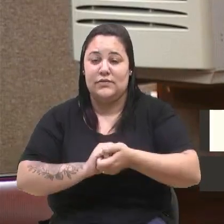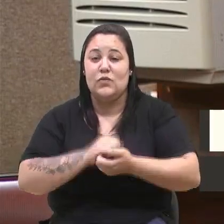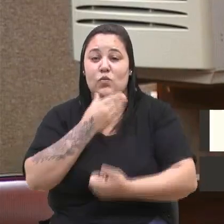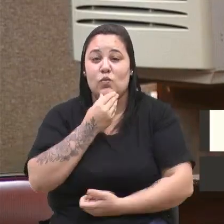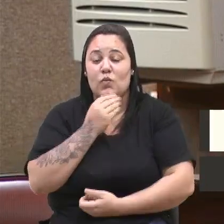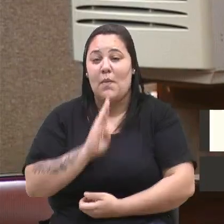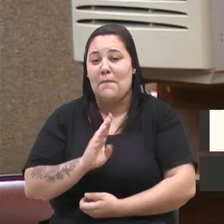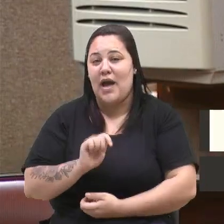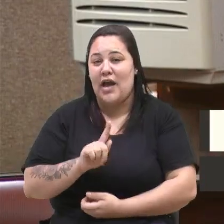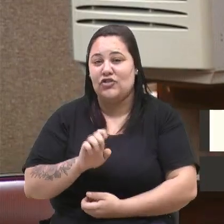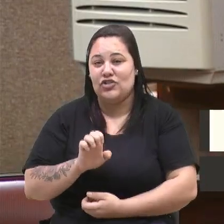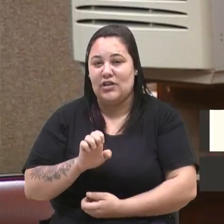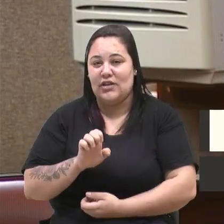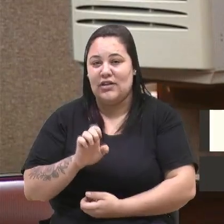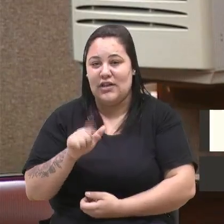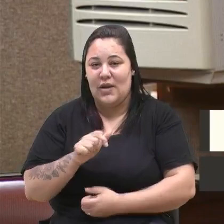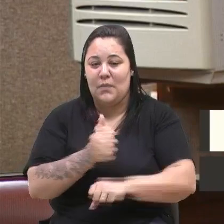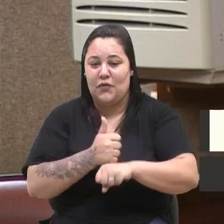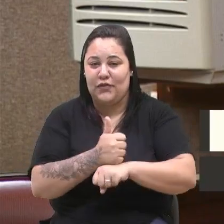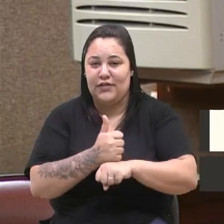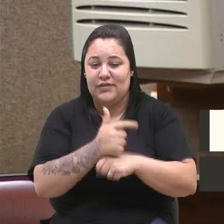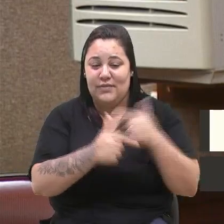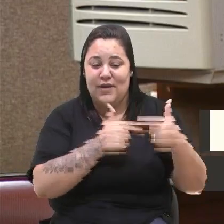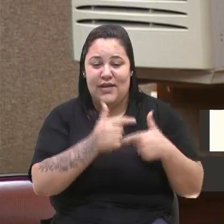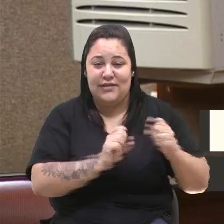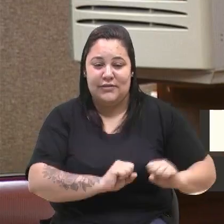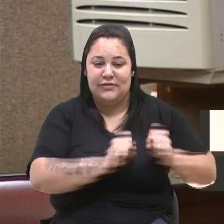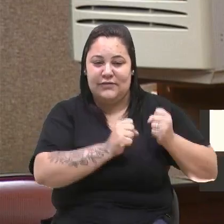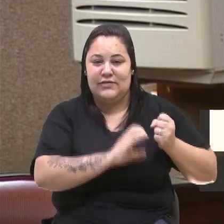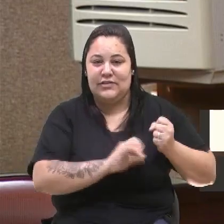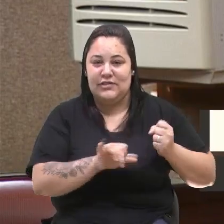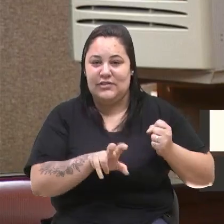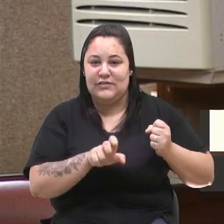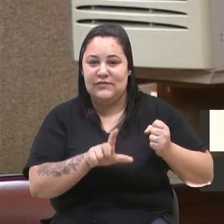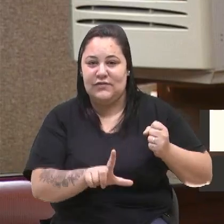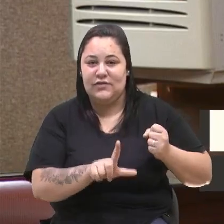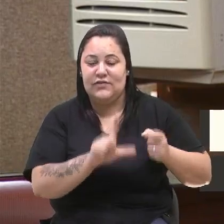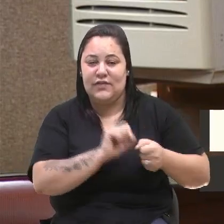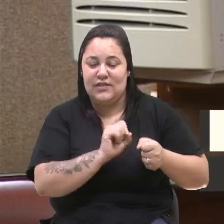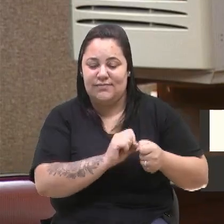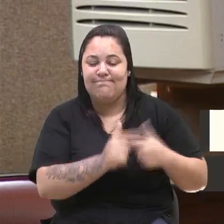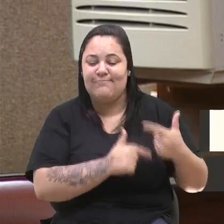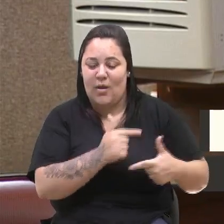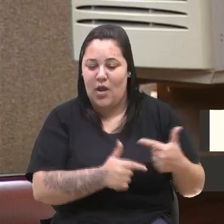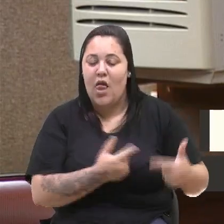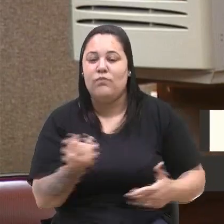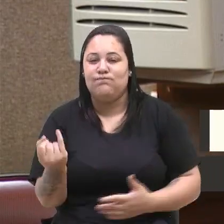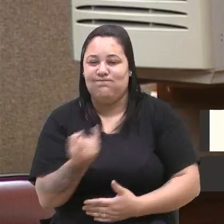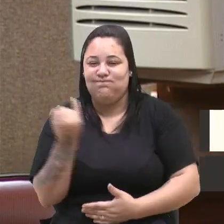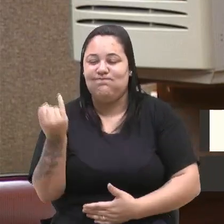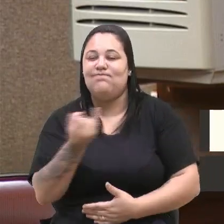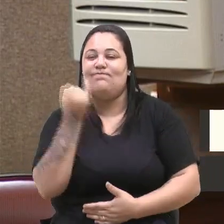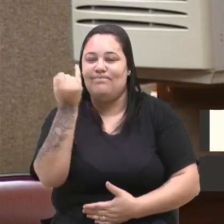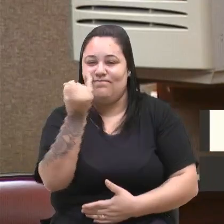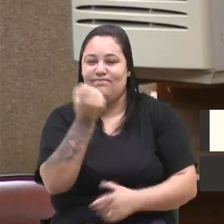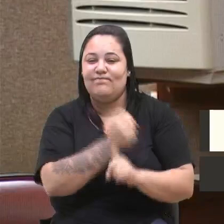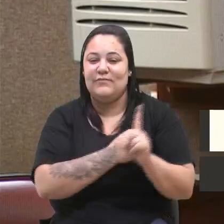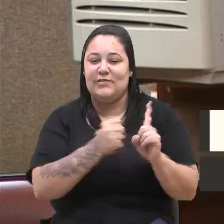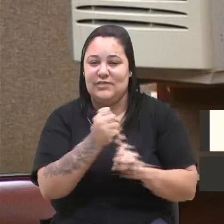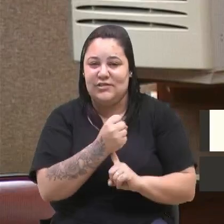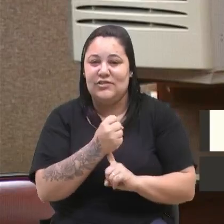a todos que trabalham na Defesa Civil, aí, fazendo um trabalho de grande relevância para a sociedade e também de